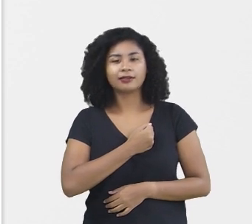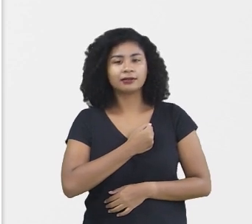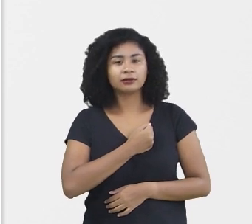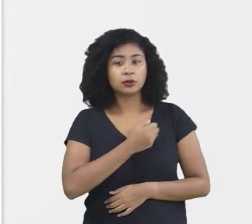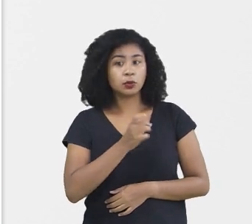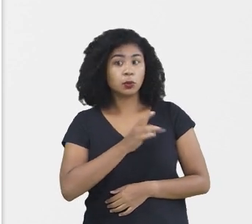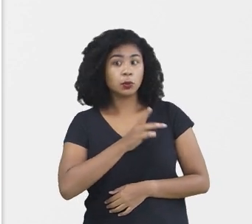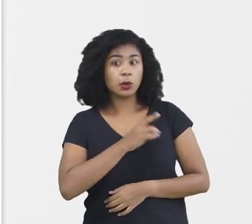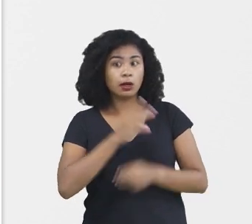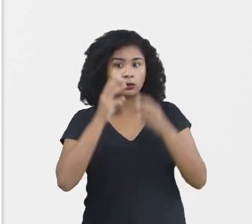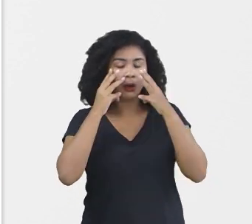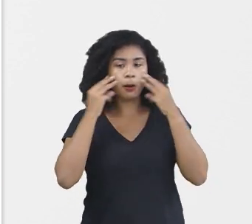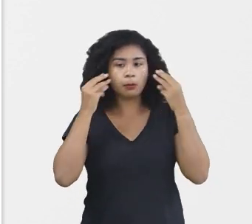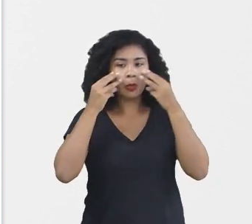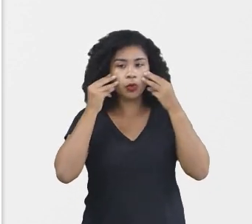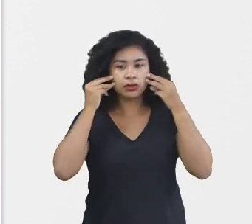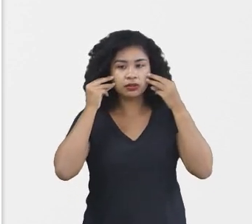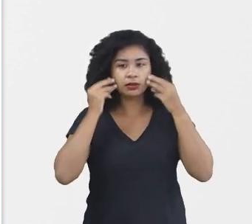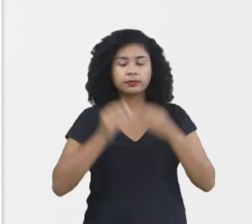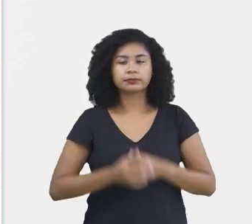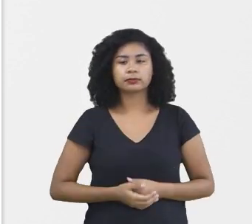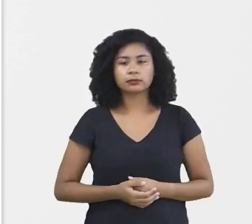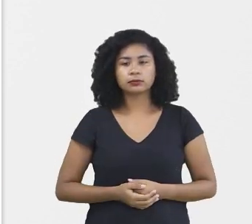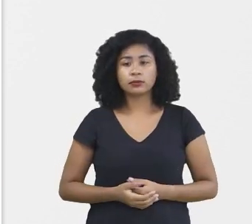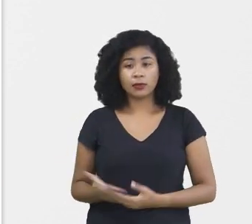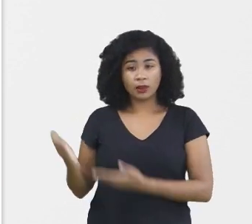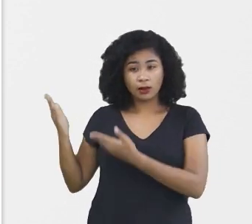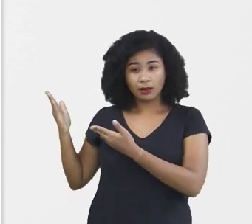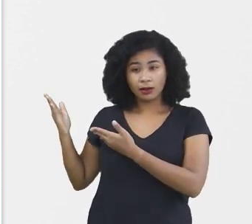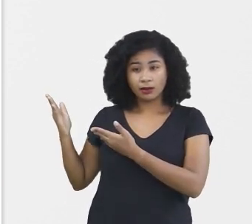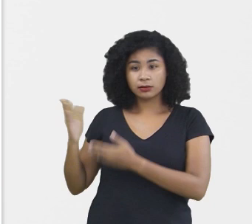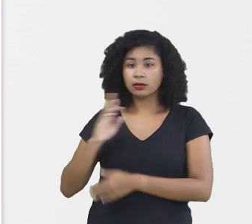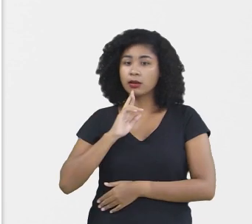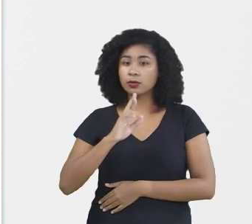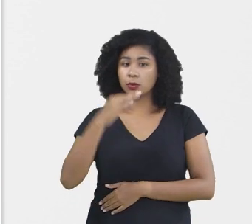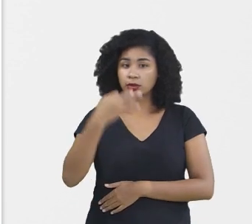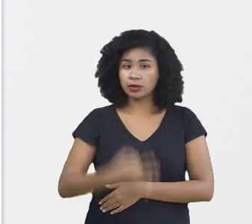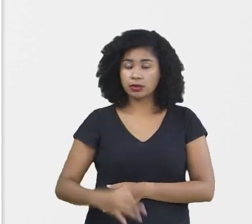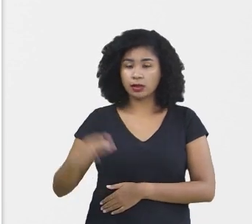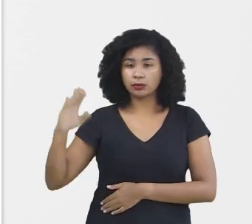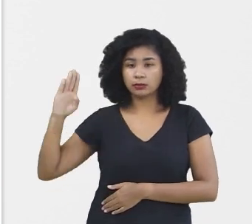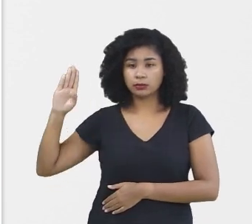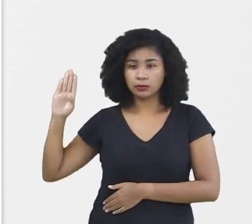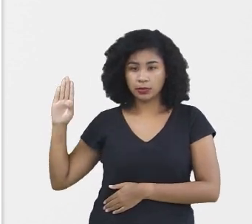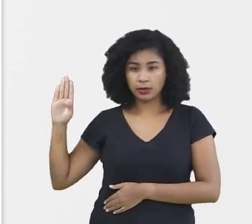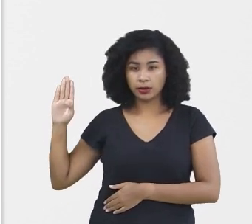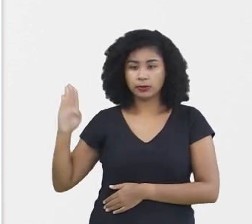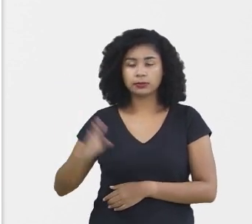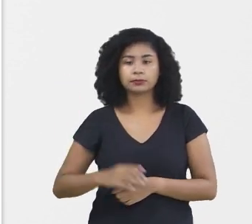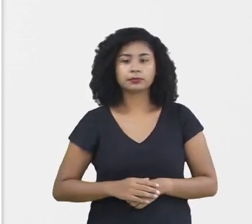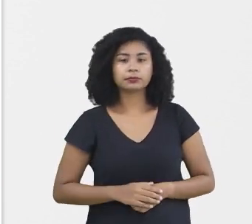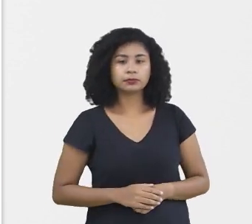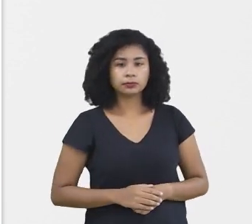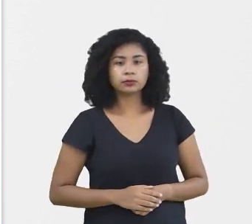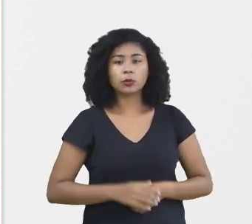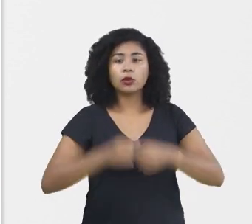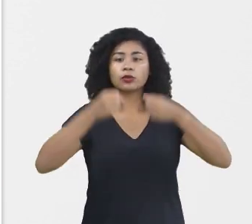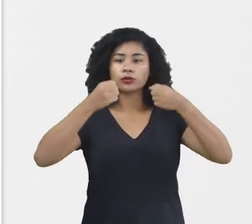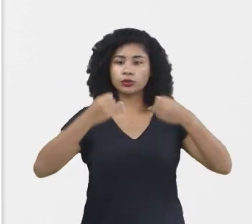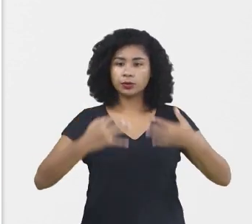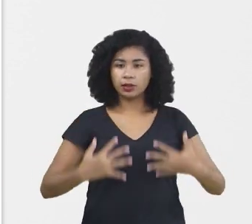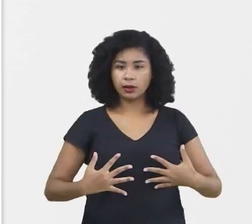galinha, tá bom? Então essa é a resposta correta, é a letra B, ok? Então vamos lá para o nosso